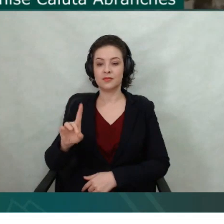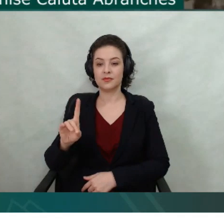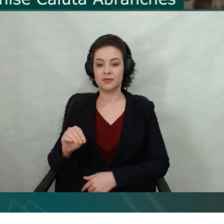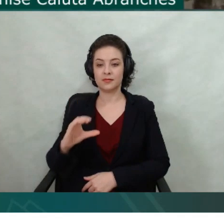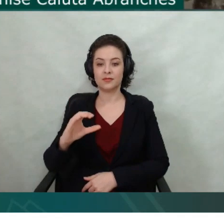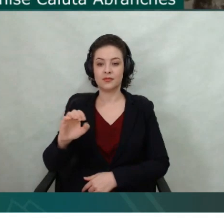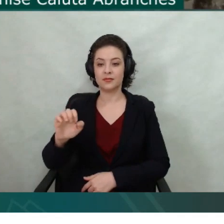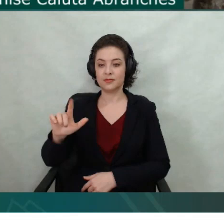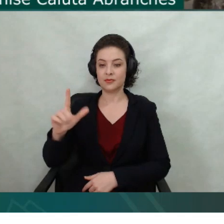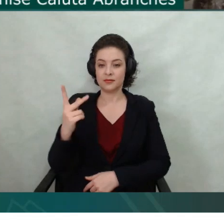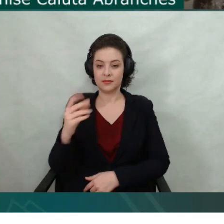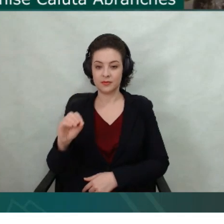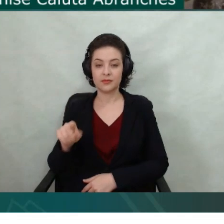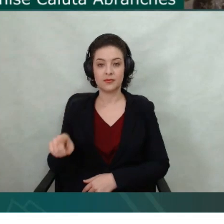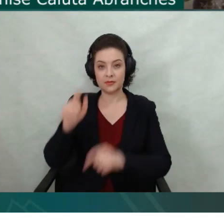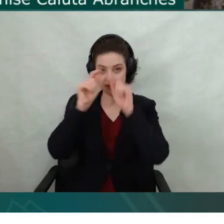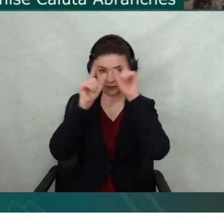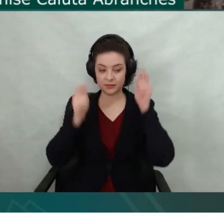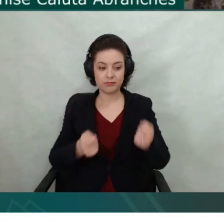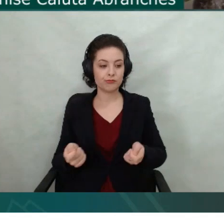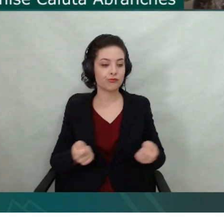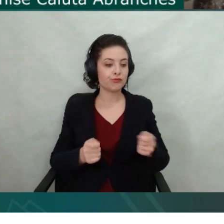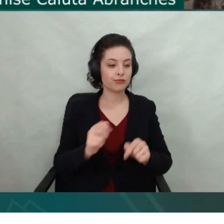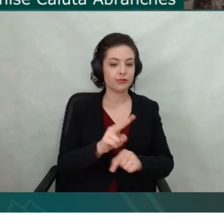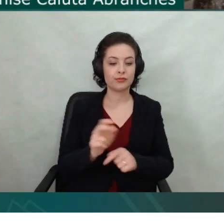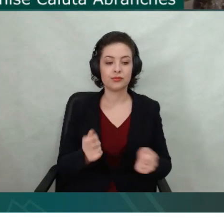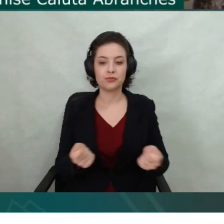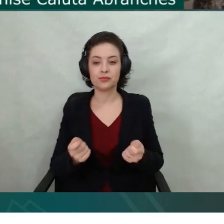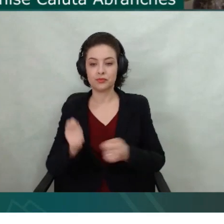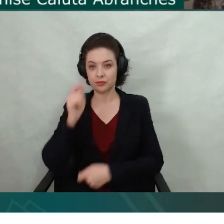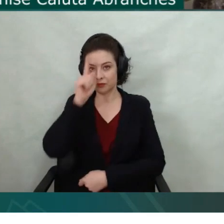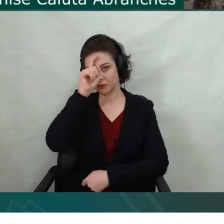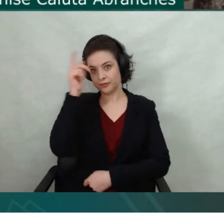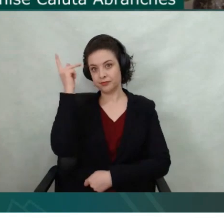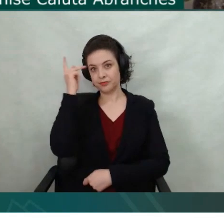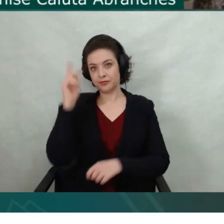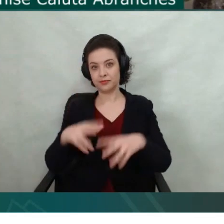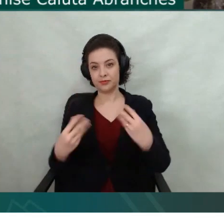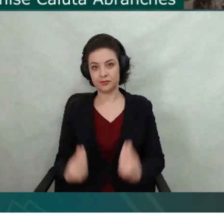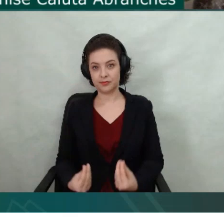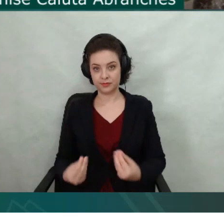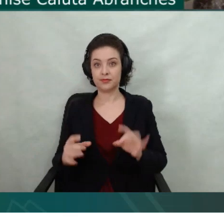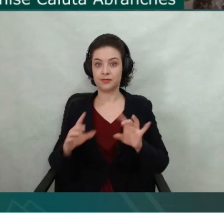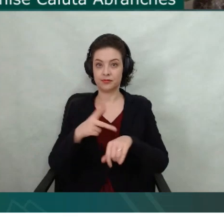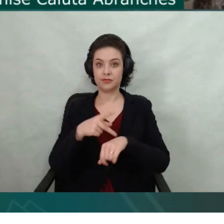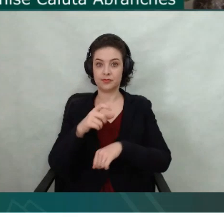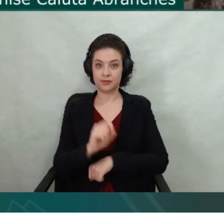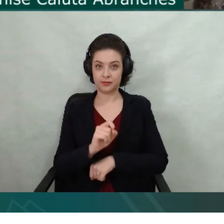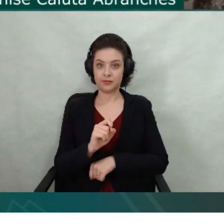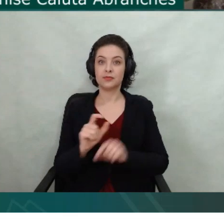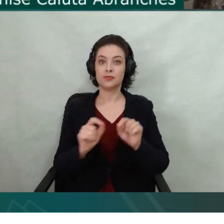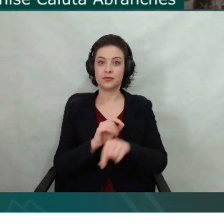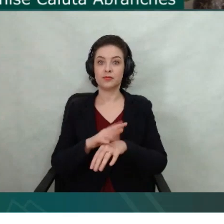do Serviço de Controle de Infecção do Hospital São Paulo, especialista em epidemiologia